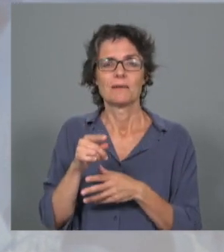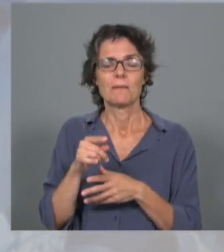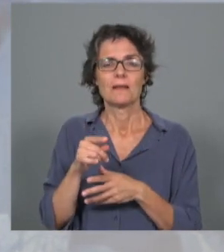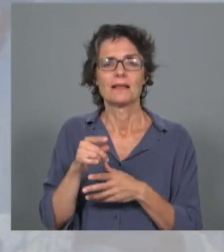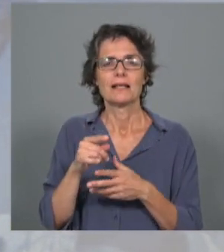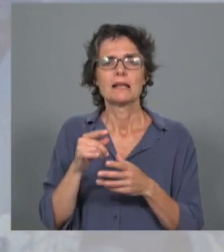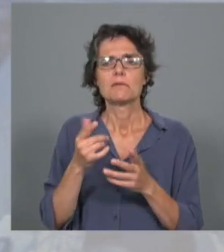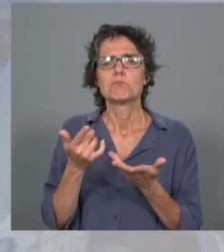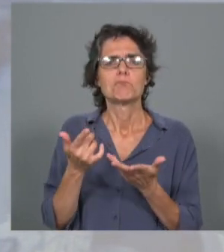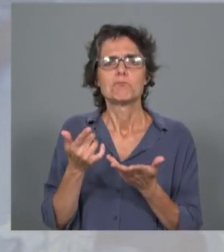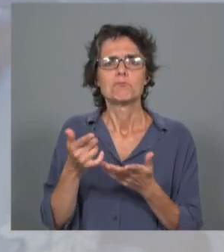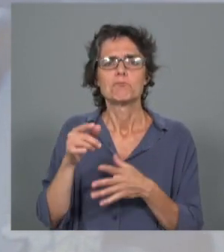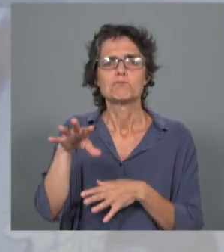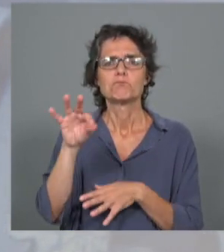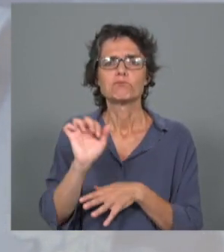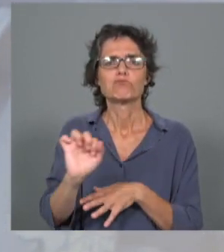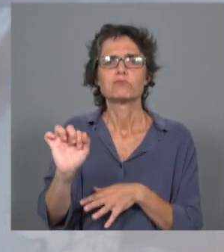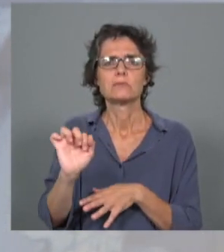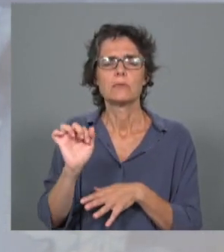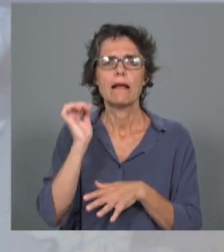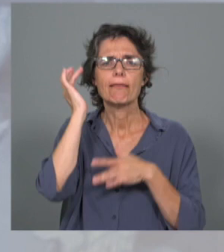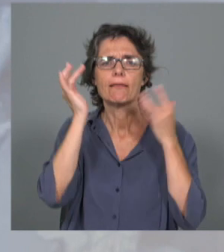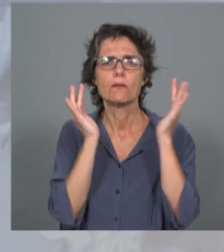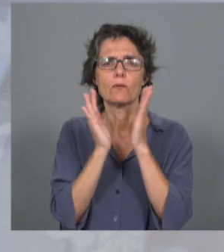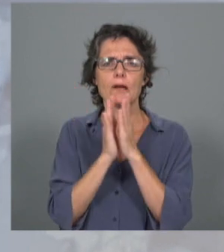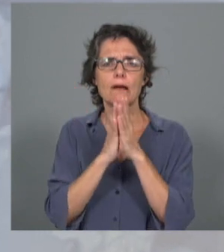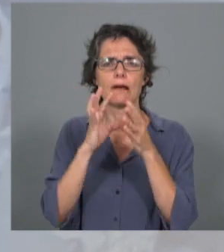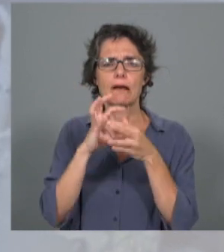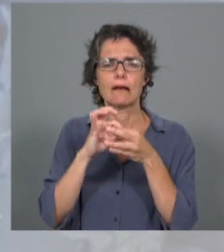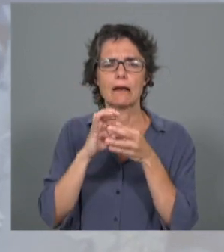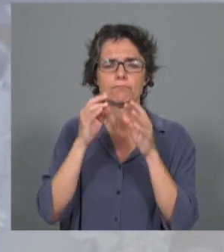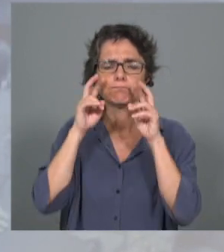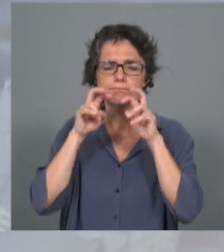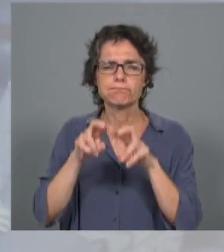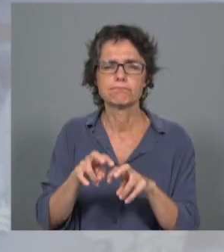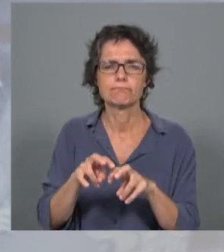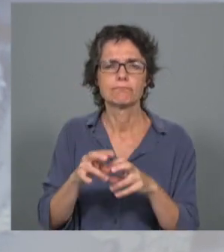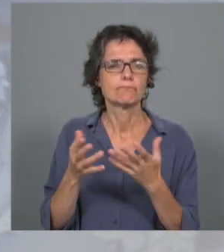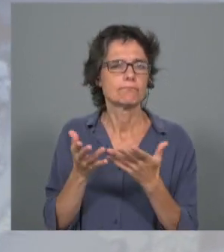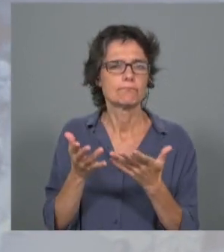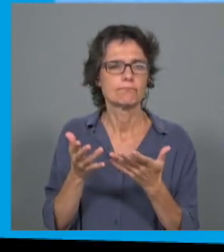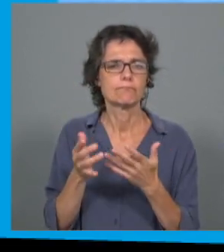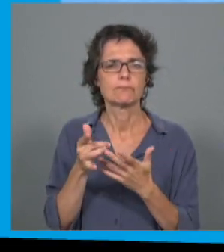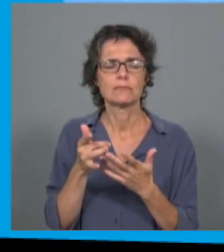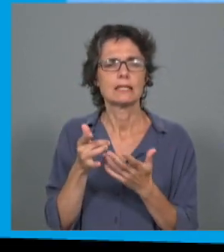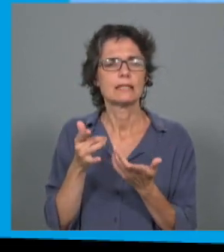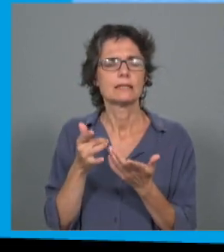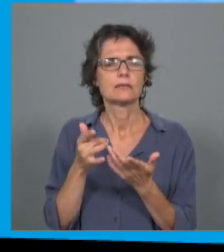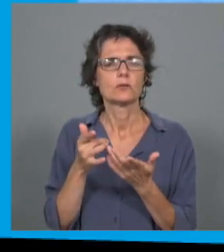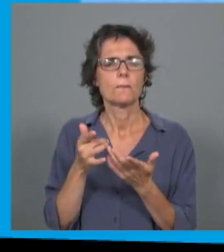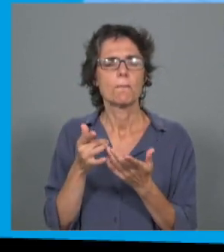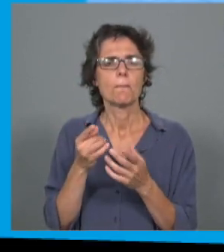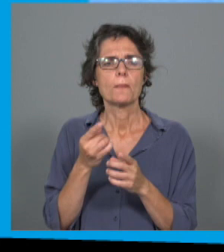esta opção por um aprofundamento da teologia. O que é que leva